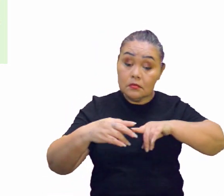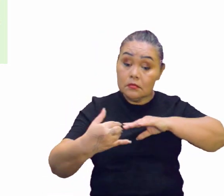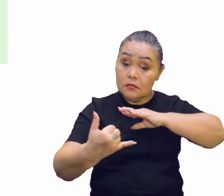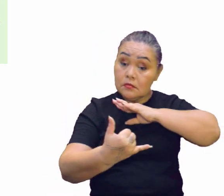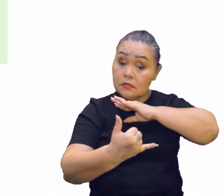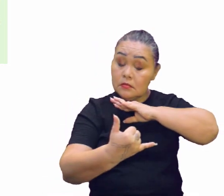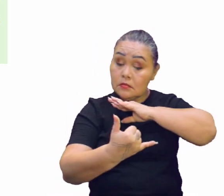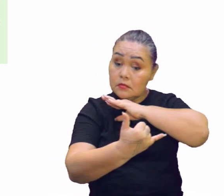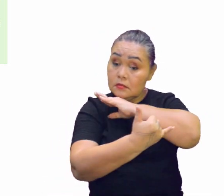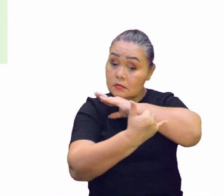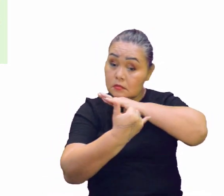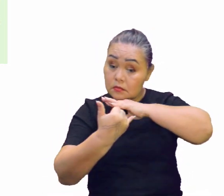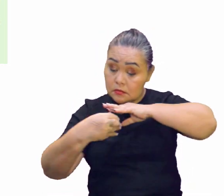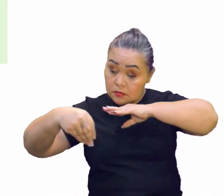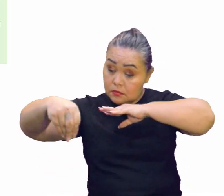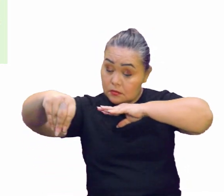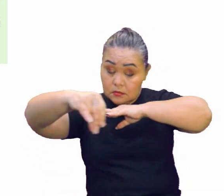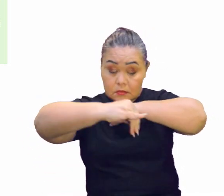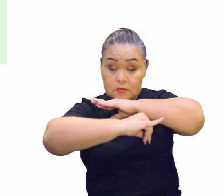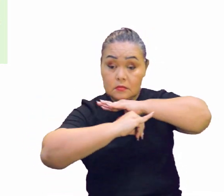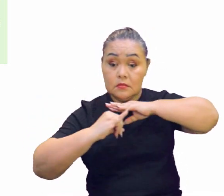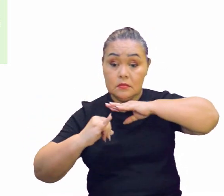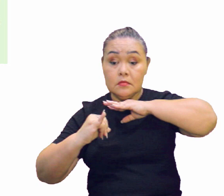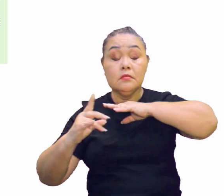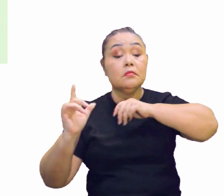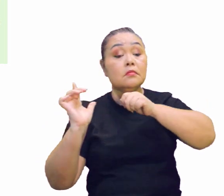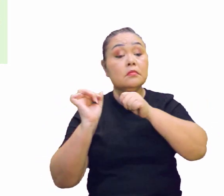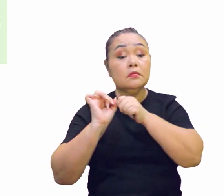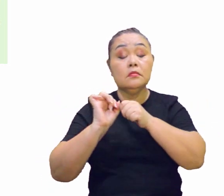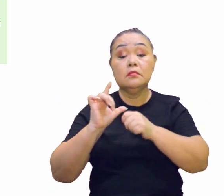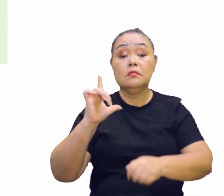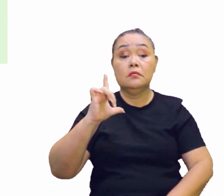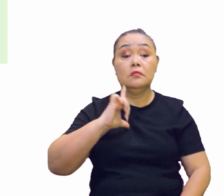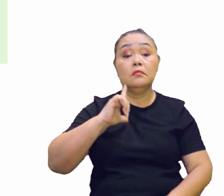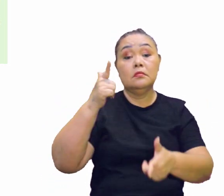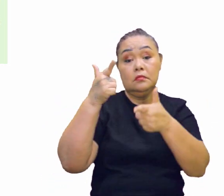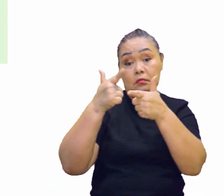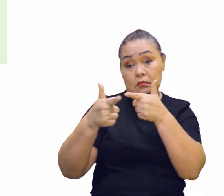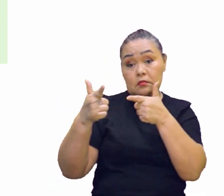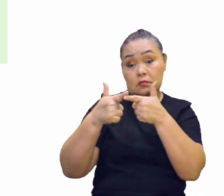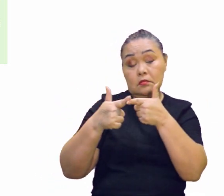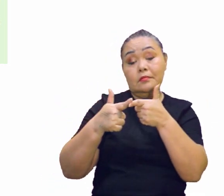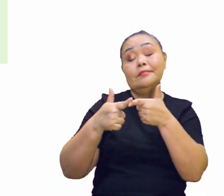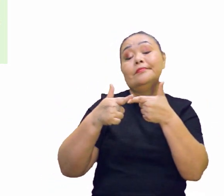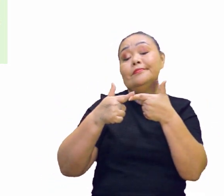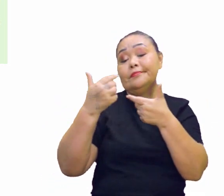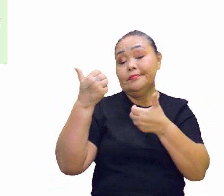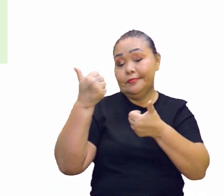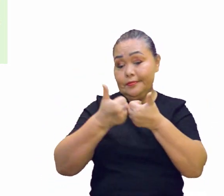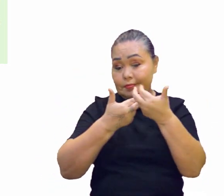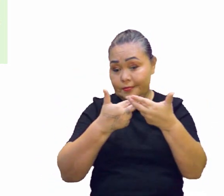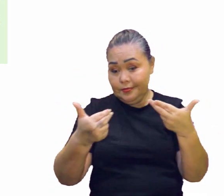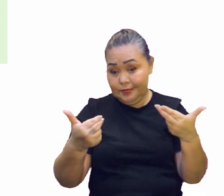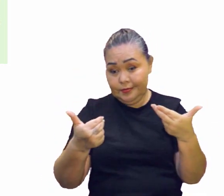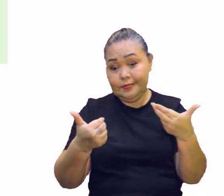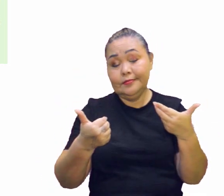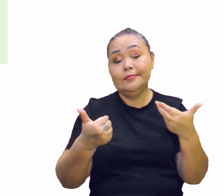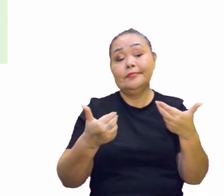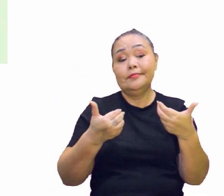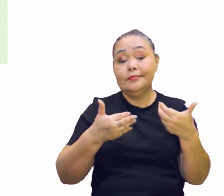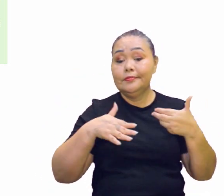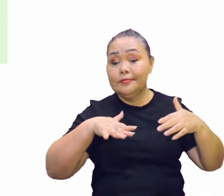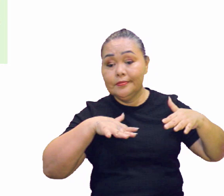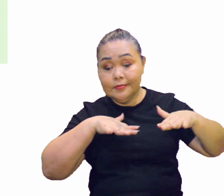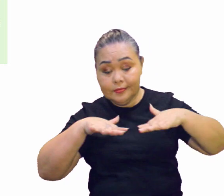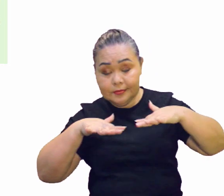integração de territórios, né? Então, olha só, temos também problemas do transporte no Brasil. Nós temos